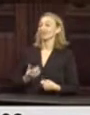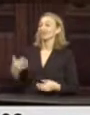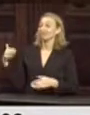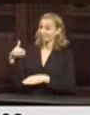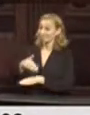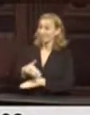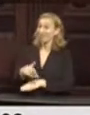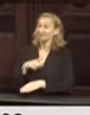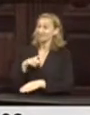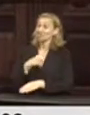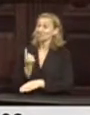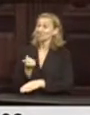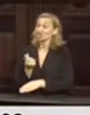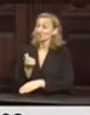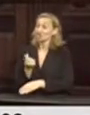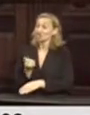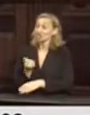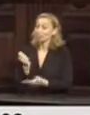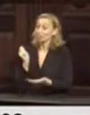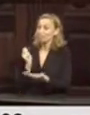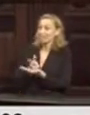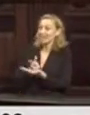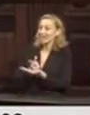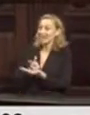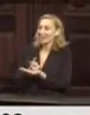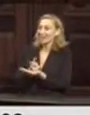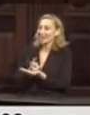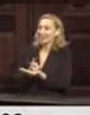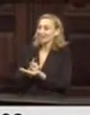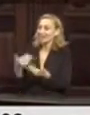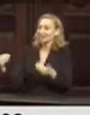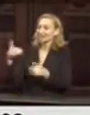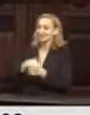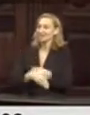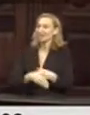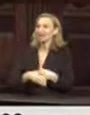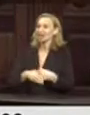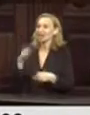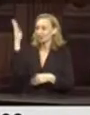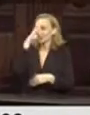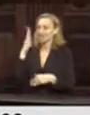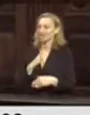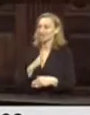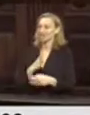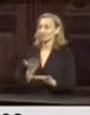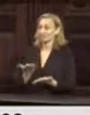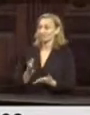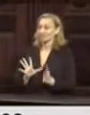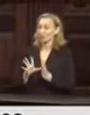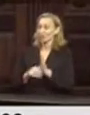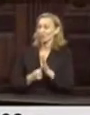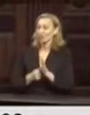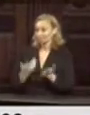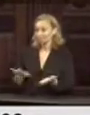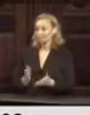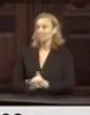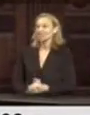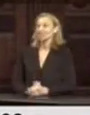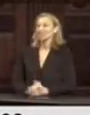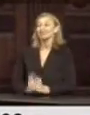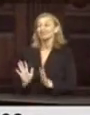dinheiros e uma capacidade maior ainda de lavar esse dinheiro.